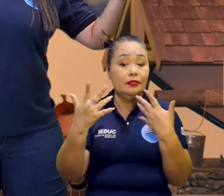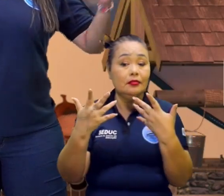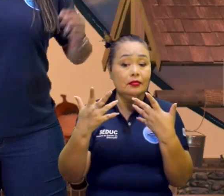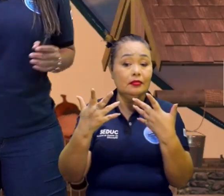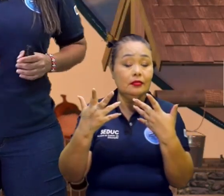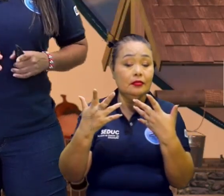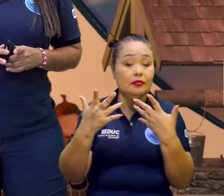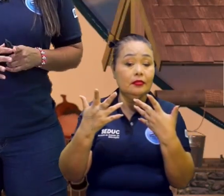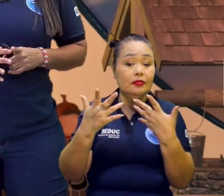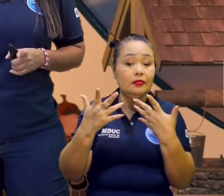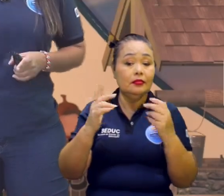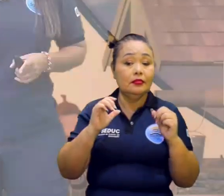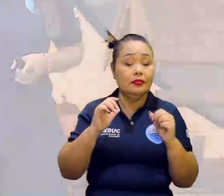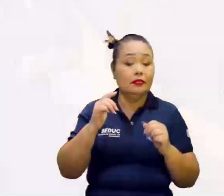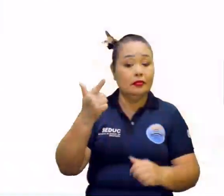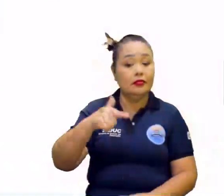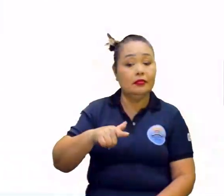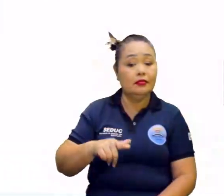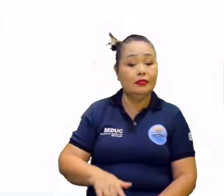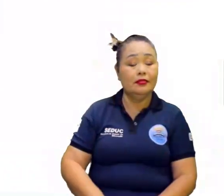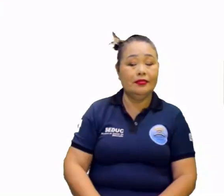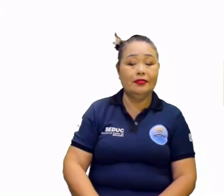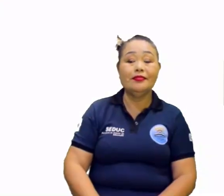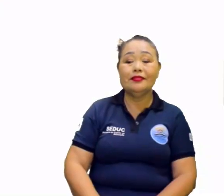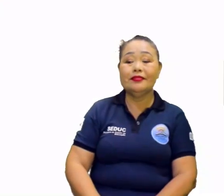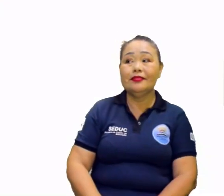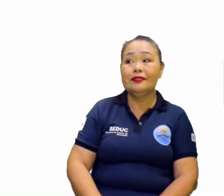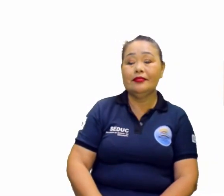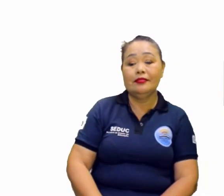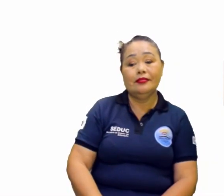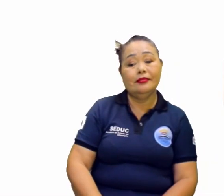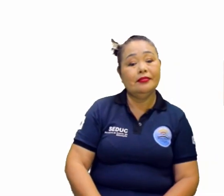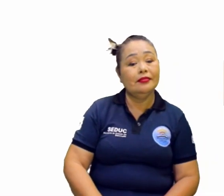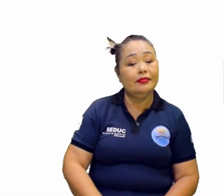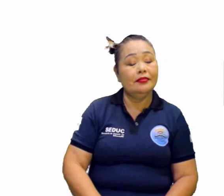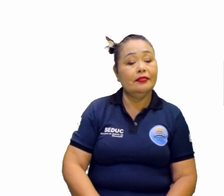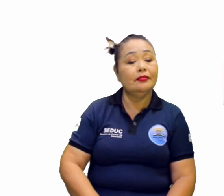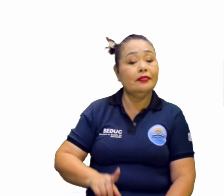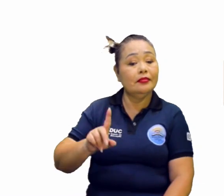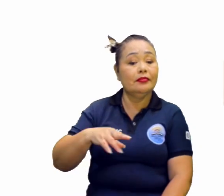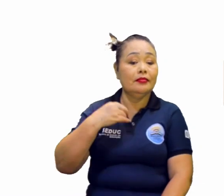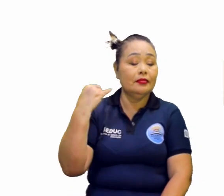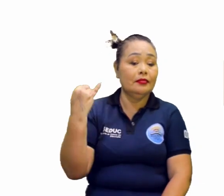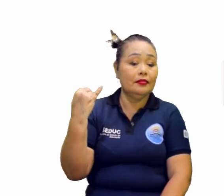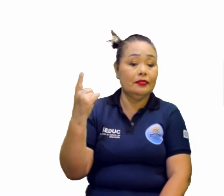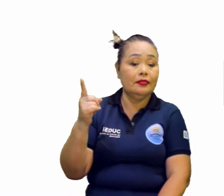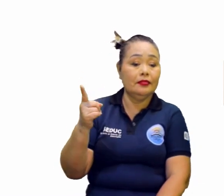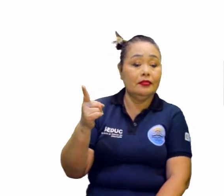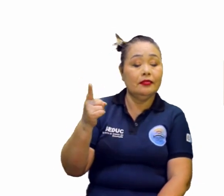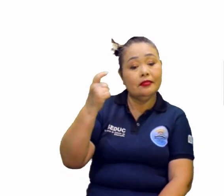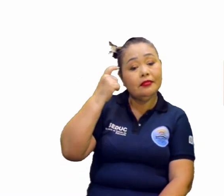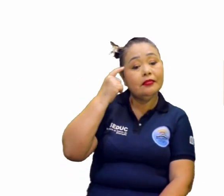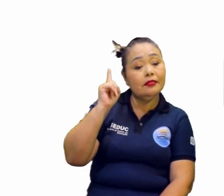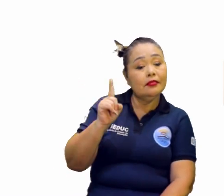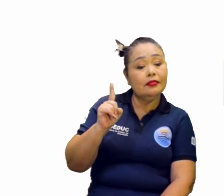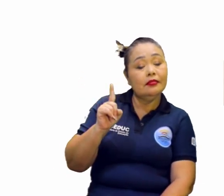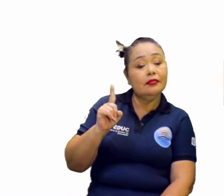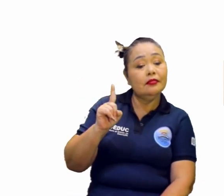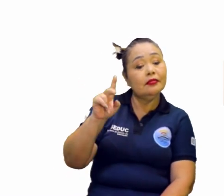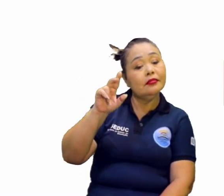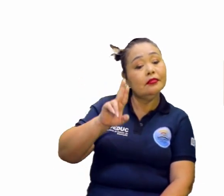para mim de novo, diretor, senão eu vou ficar aqui. Mas é importante isso aí, gente. Pensa aí. Utiliza,